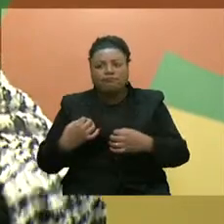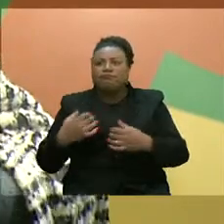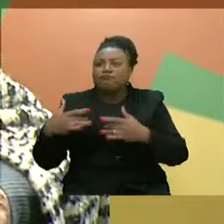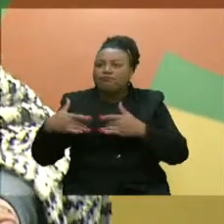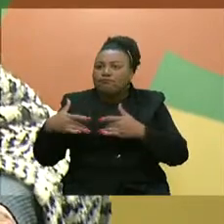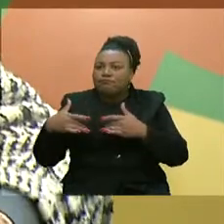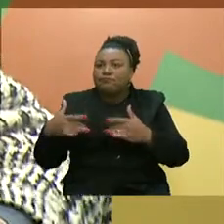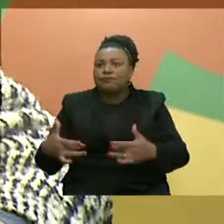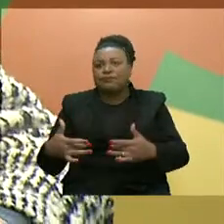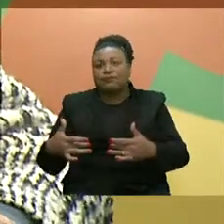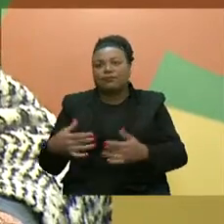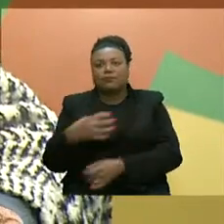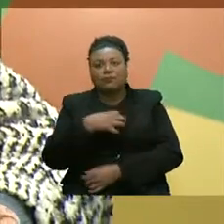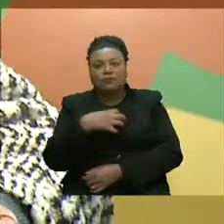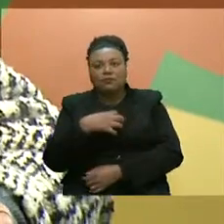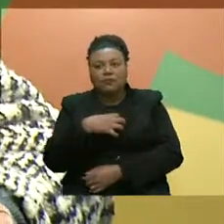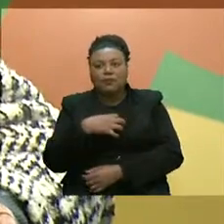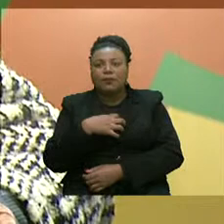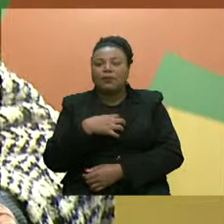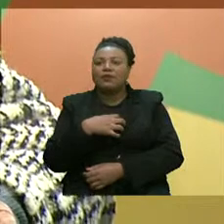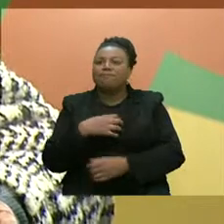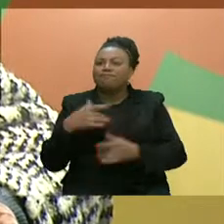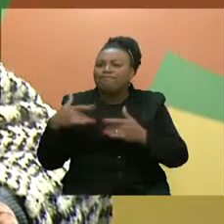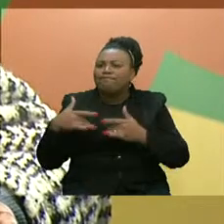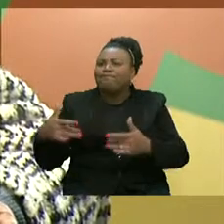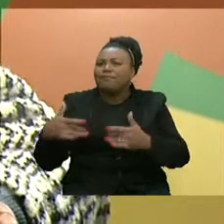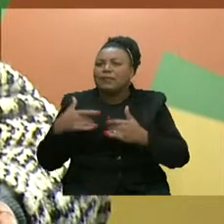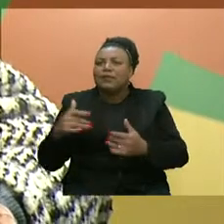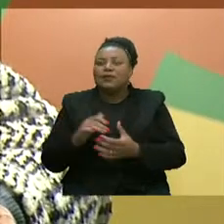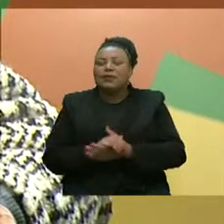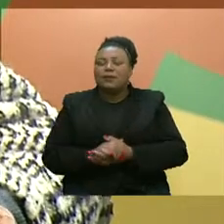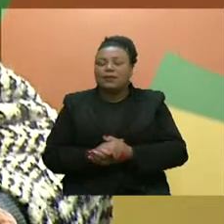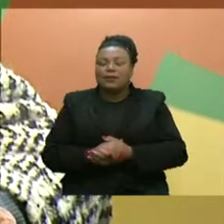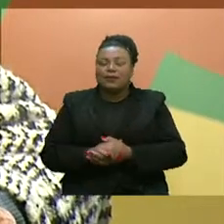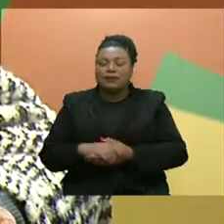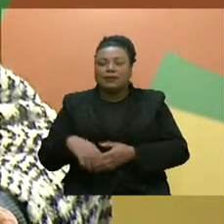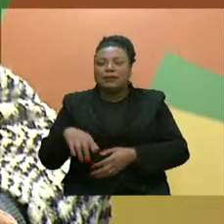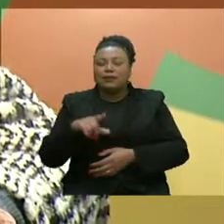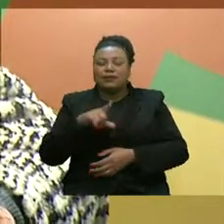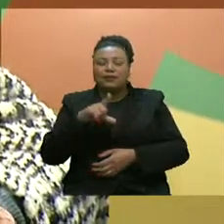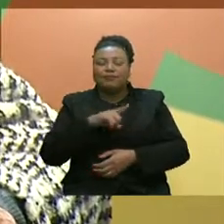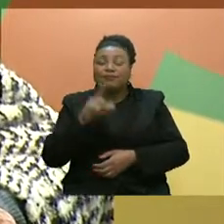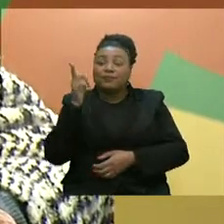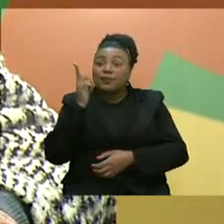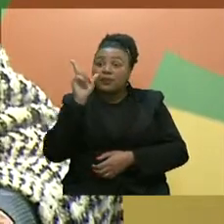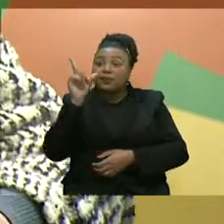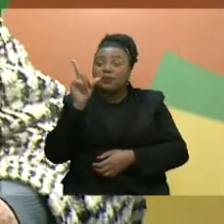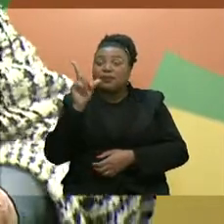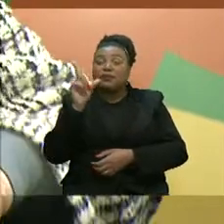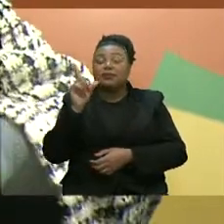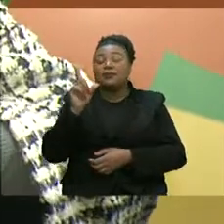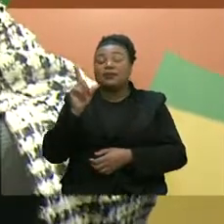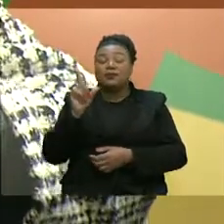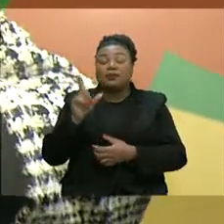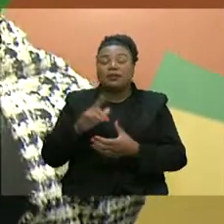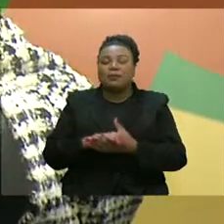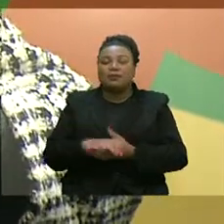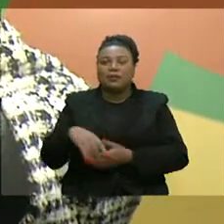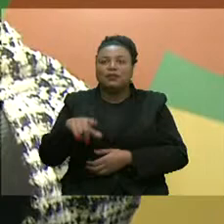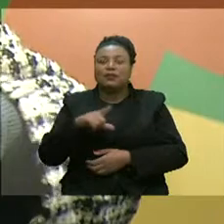se dedicaram de uma forma abnegada mesmo, porque conseguiram atender a nossa